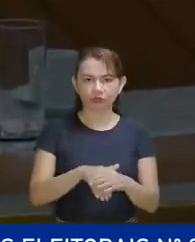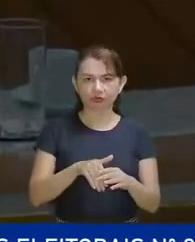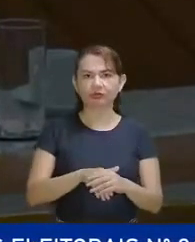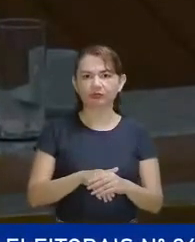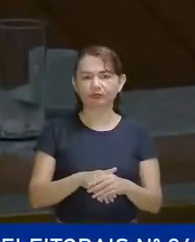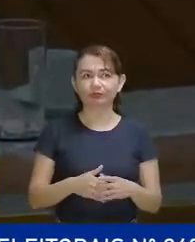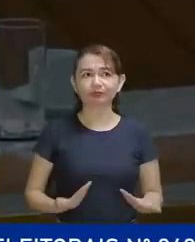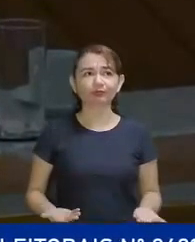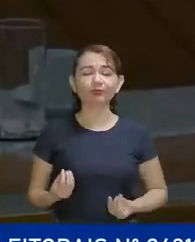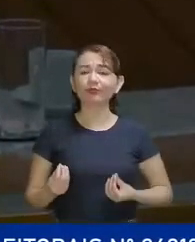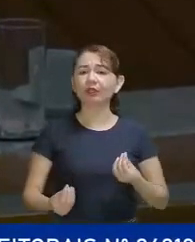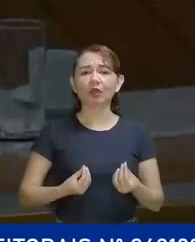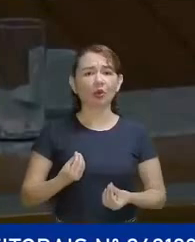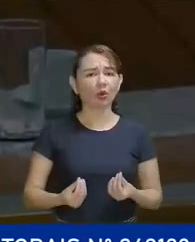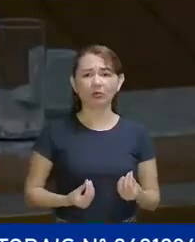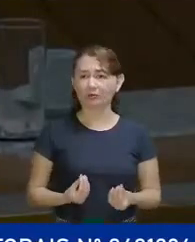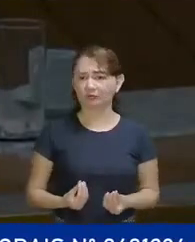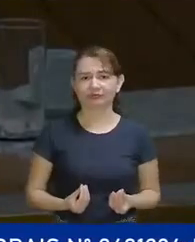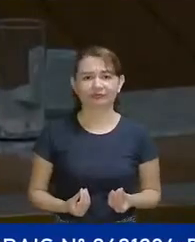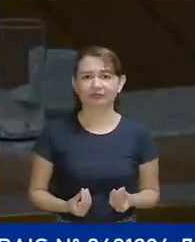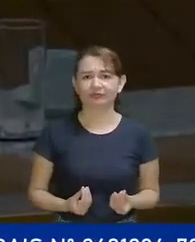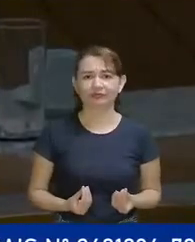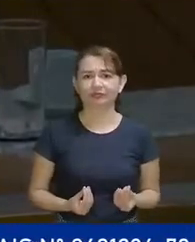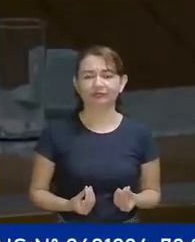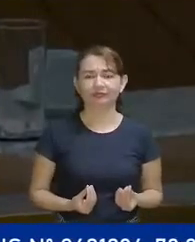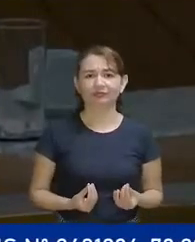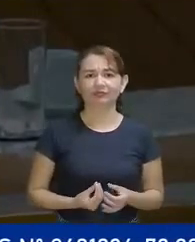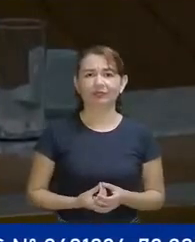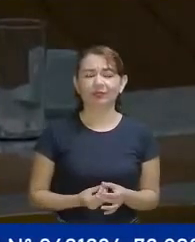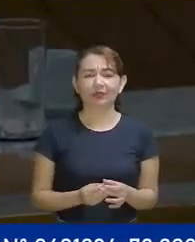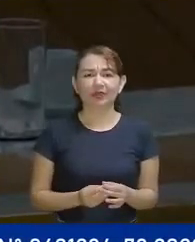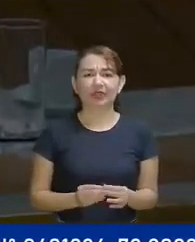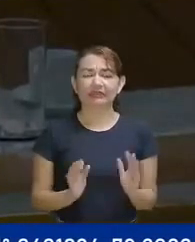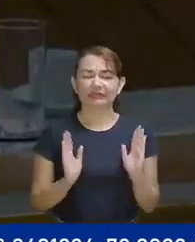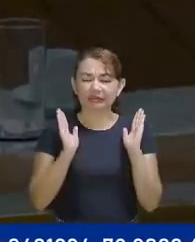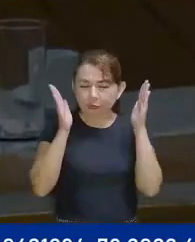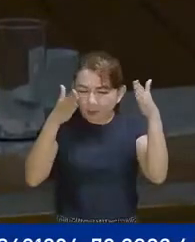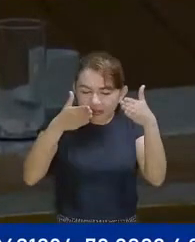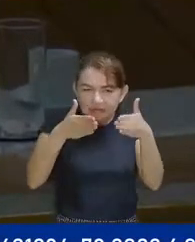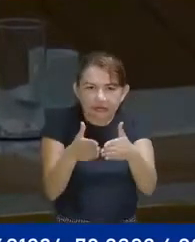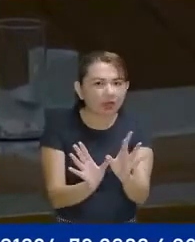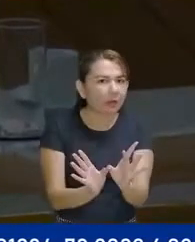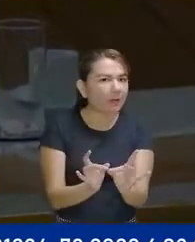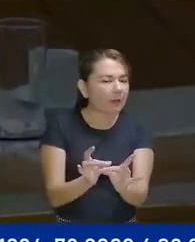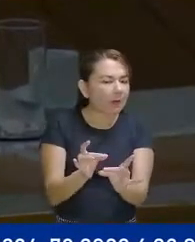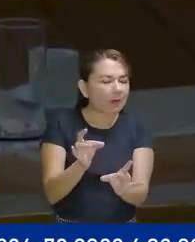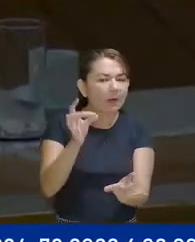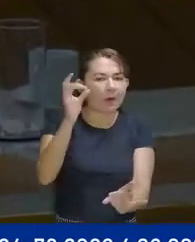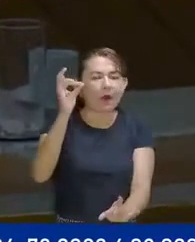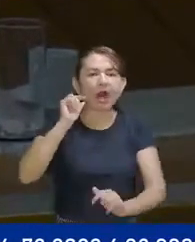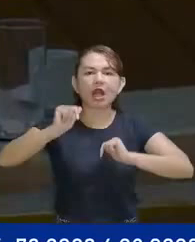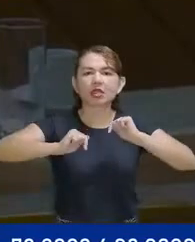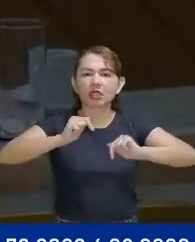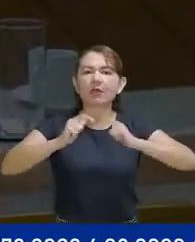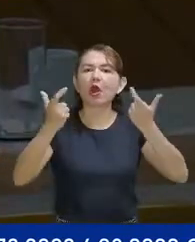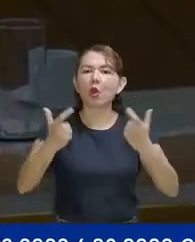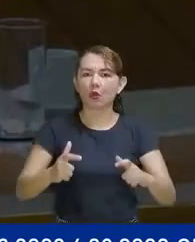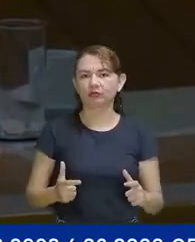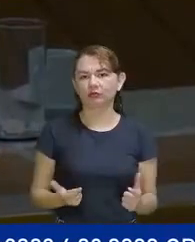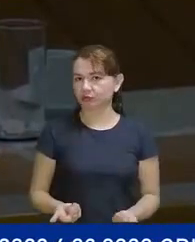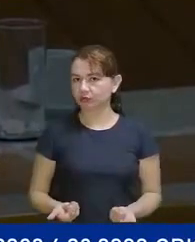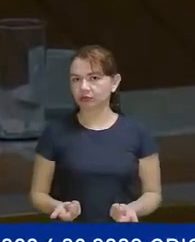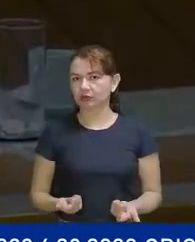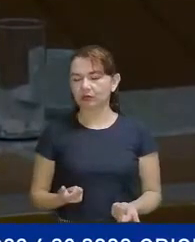como dizer exatamente esse ponto, identificar com precisão o local de trabalho e a atividade que ele vai prestar. O que se pode identificar